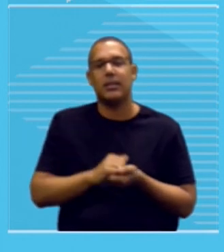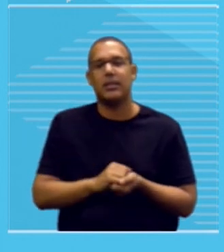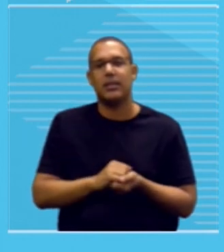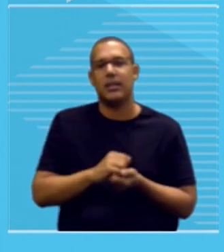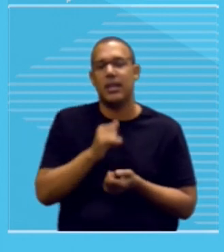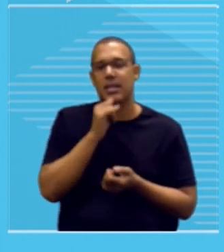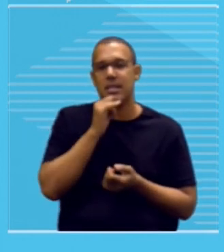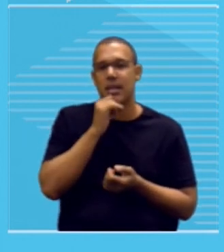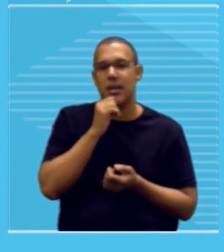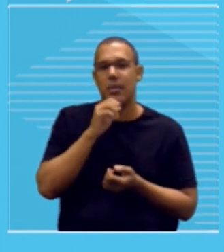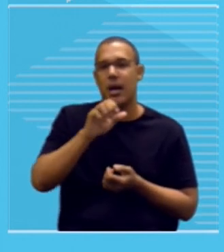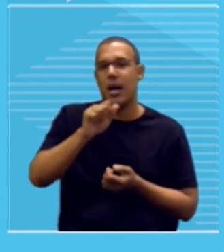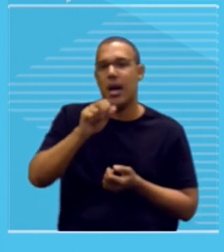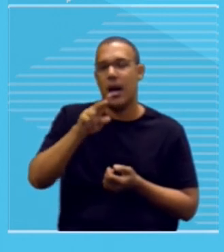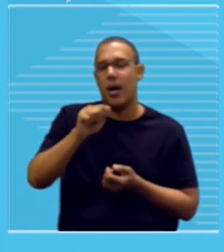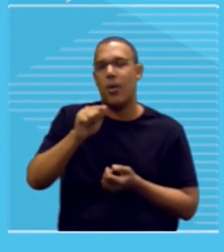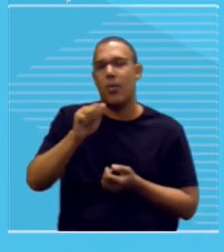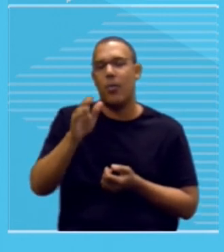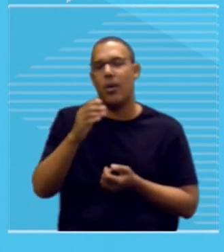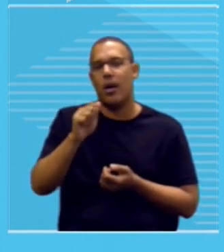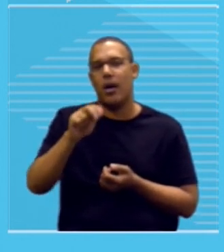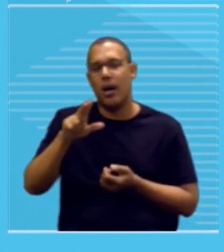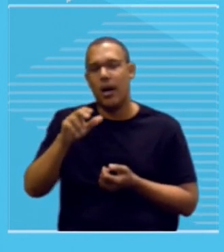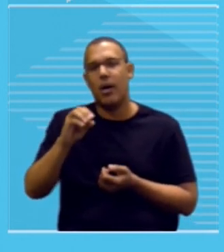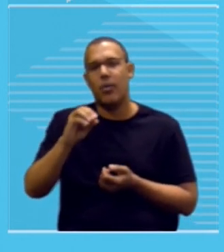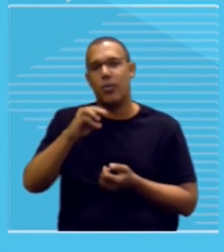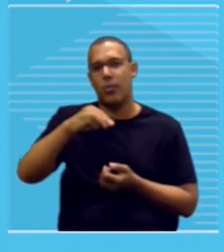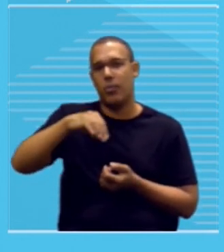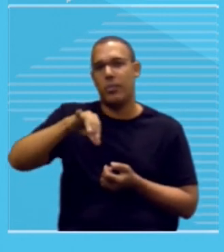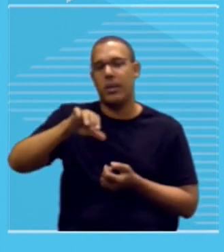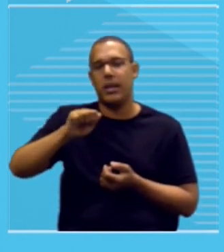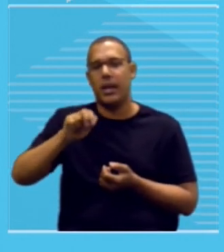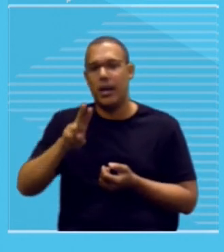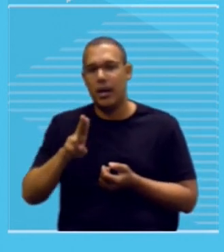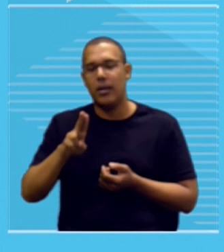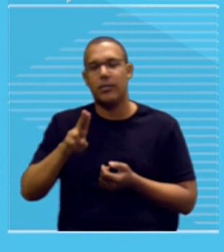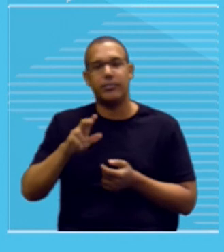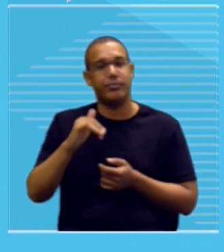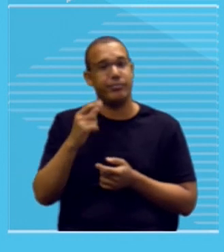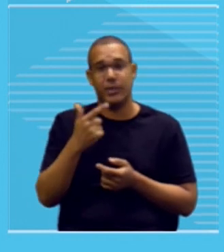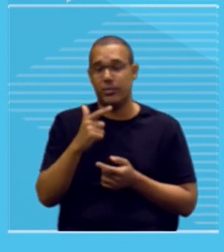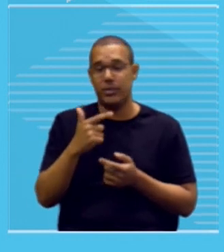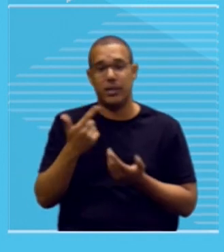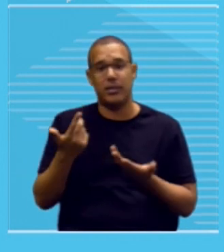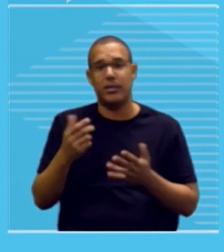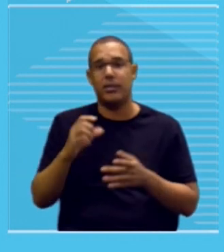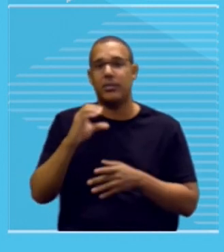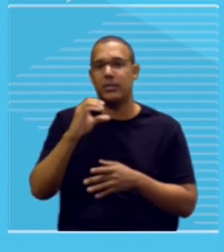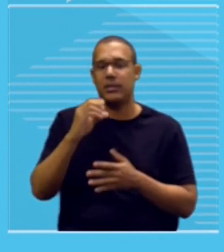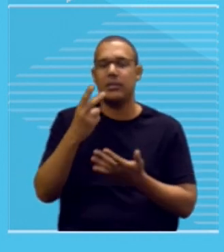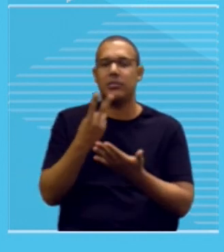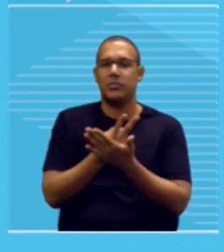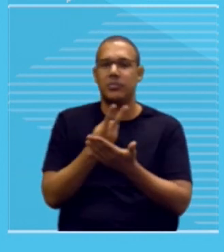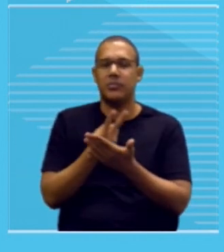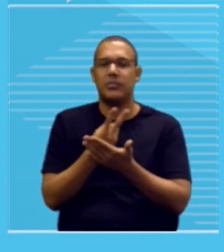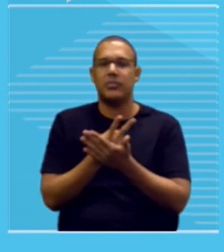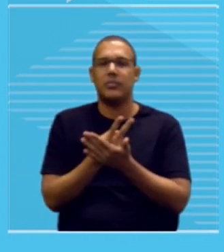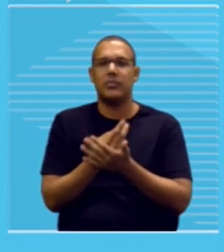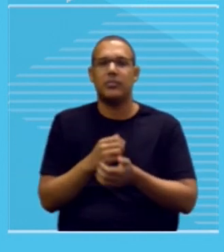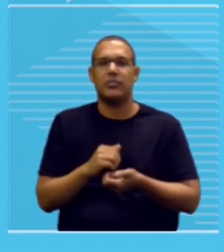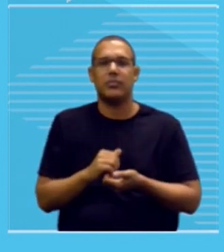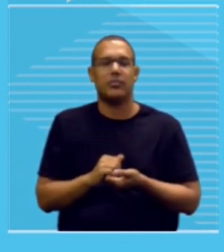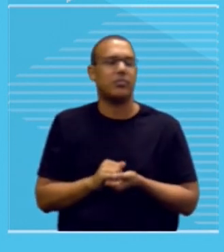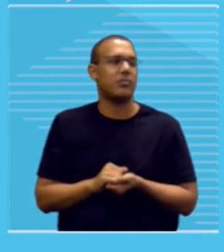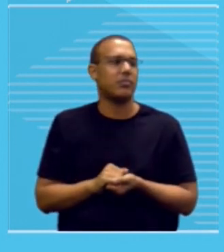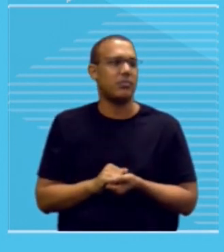gente é exemplo de onomatopeia temos isso aqui não não então nossa letra C também não vai ser